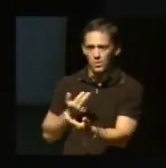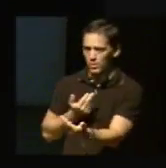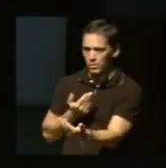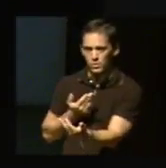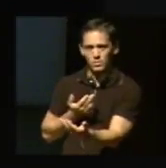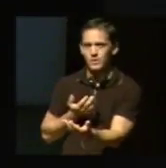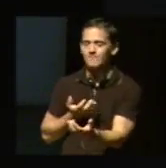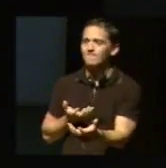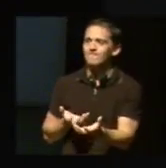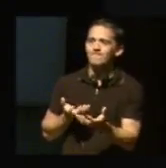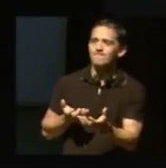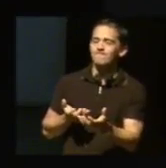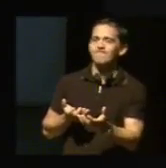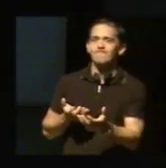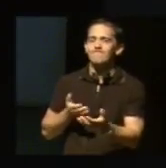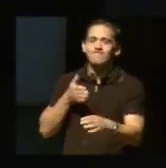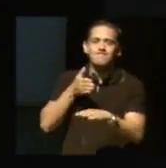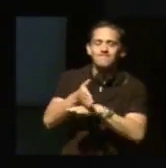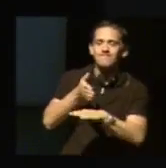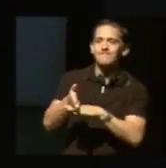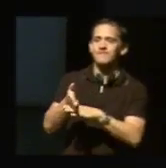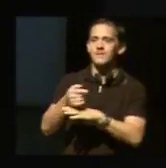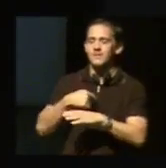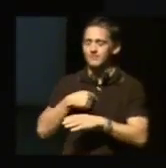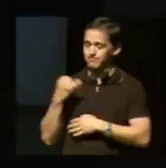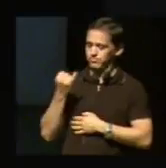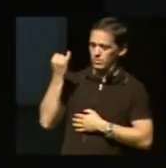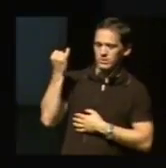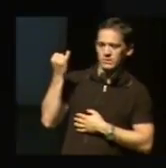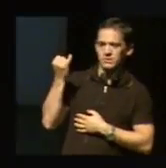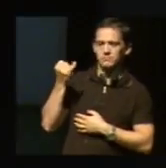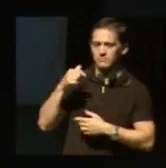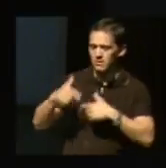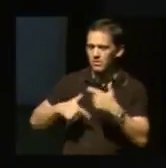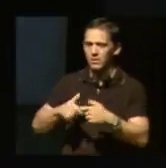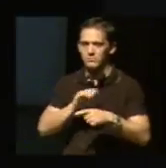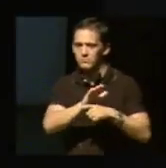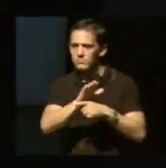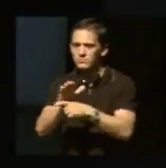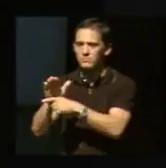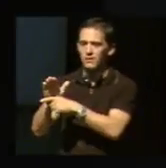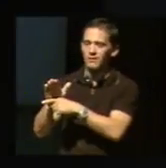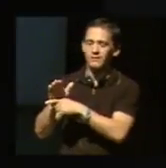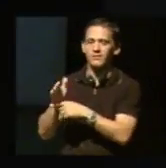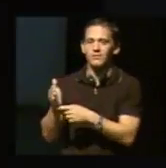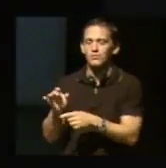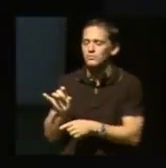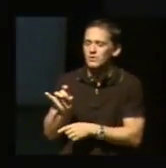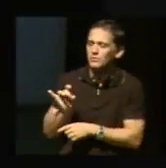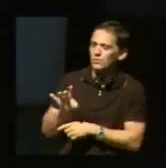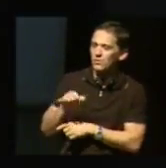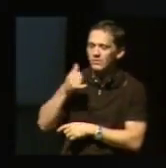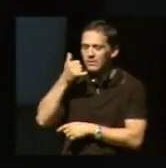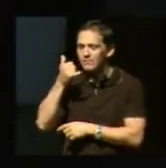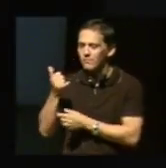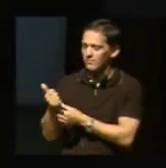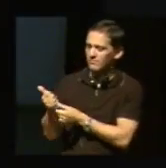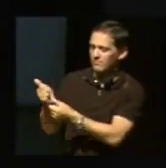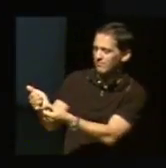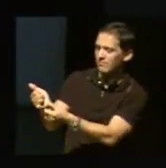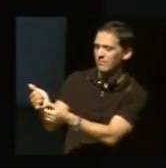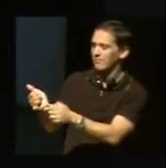se sentirem úteis. Mas não se sentir úteis, como a Sueli falou, de pegar o celular e mostrar para ela que é aqui. Está aqui a